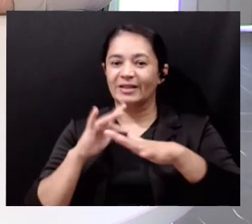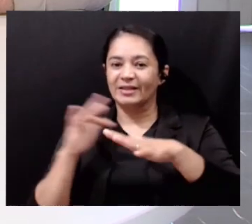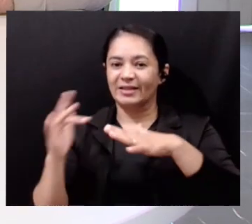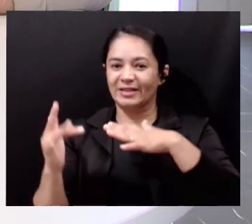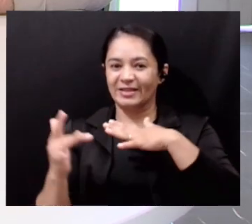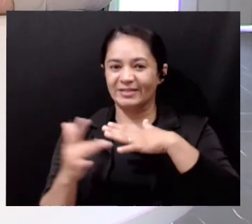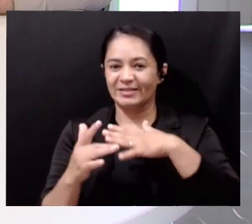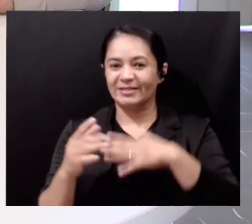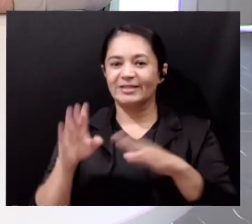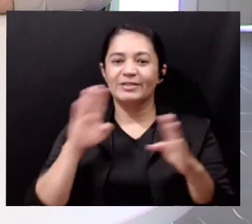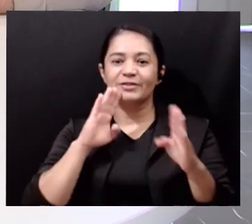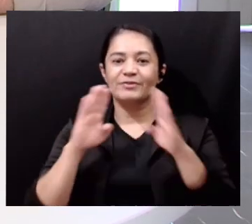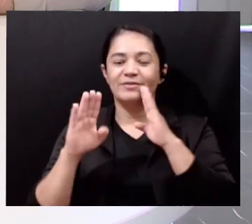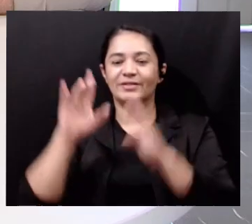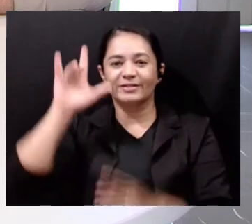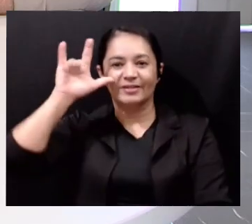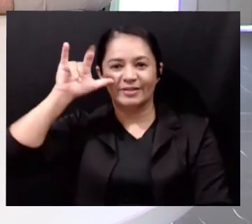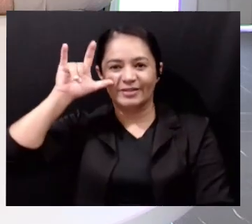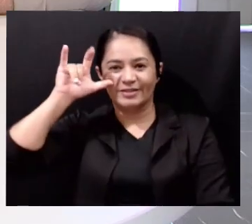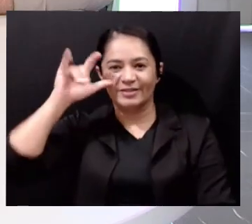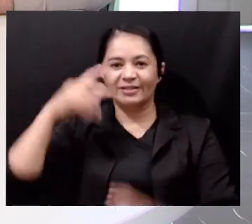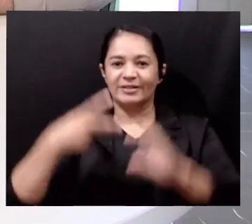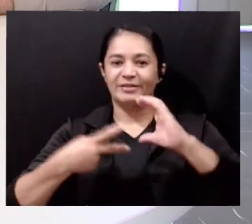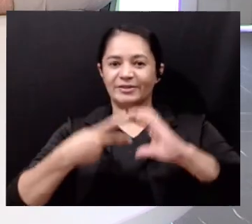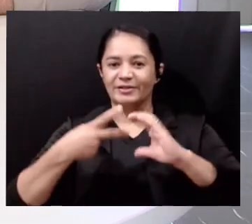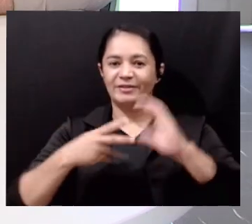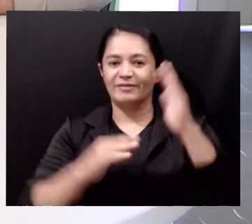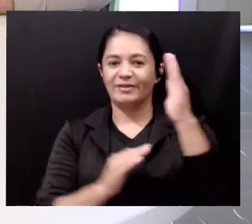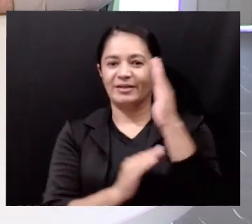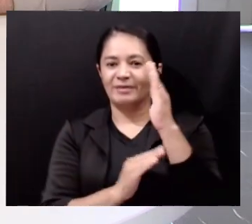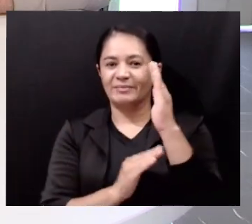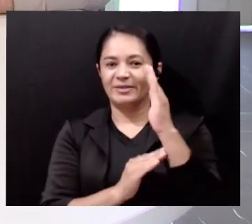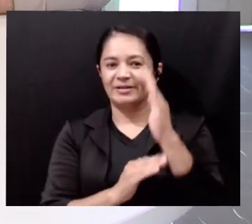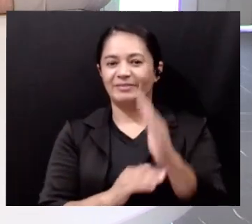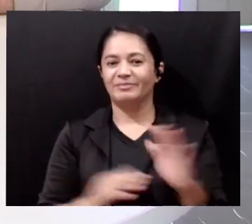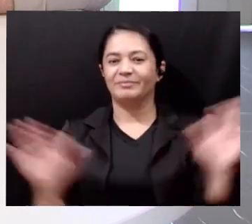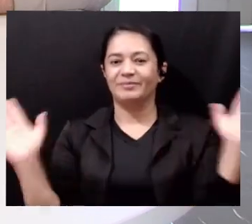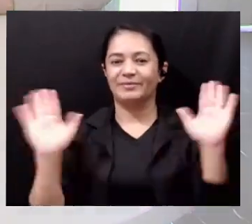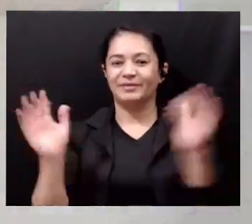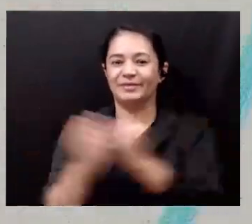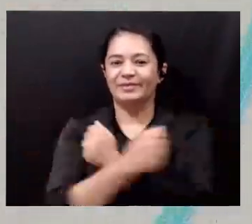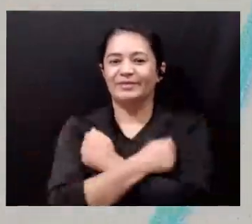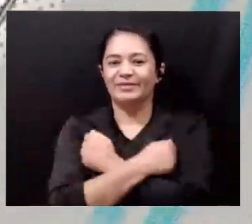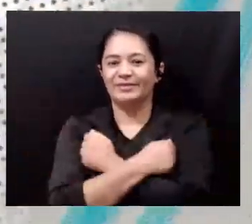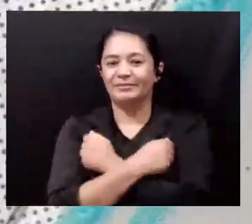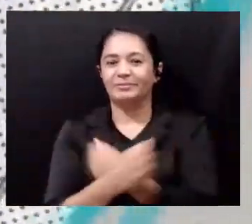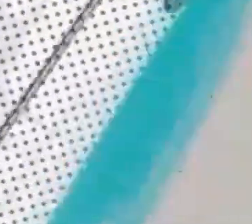Facebook e no Instagram TV Câmara Campinas. Um abraço e até o próximo Na Ponta do Lápis.